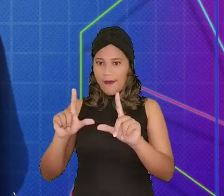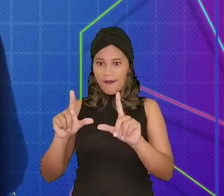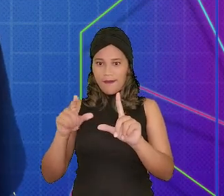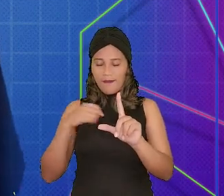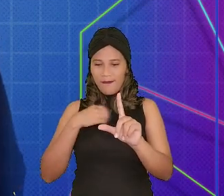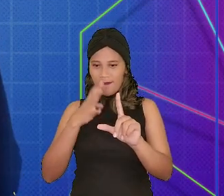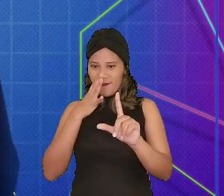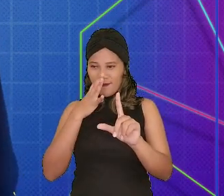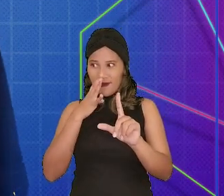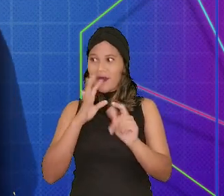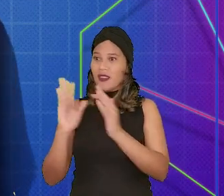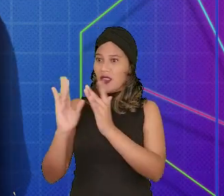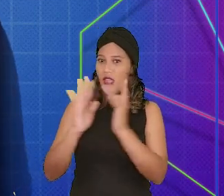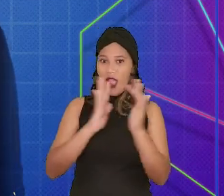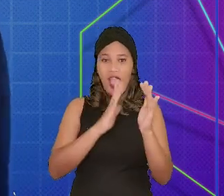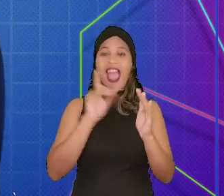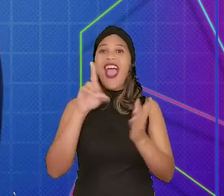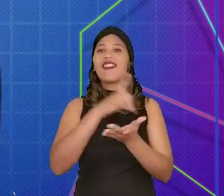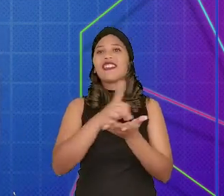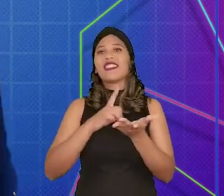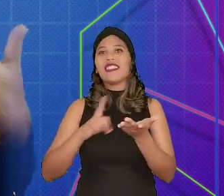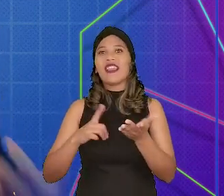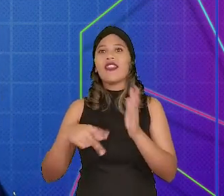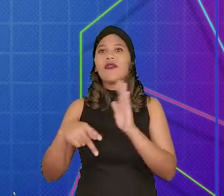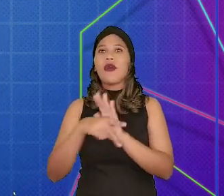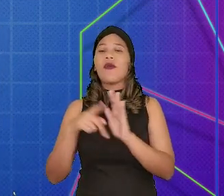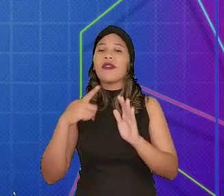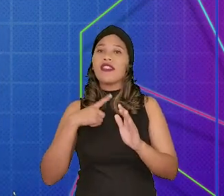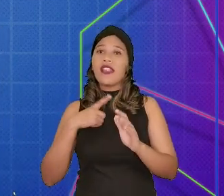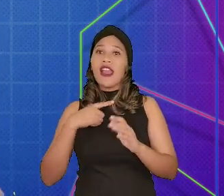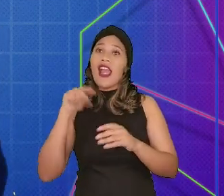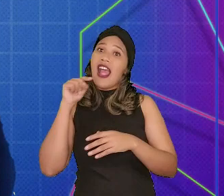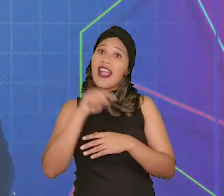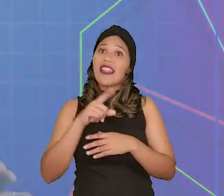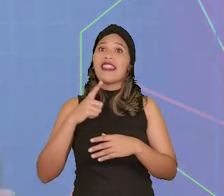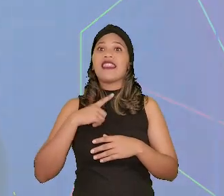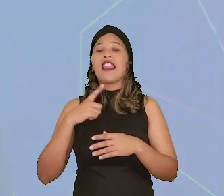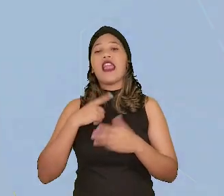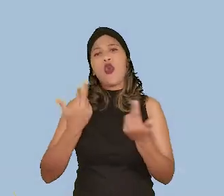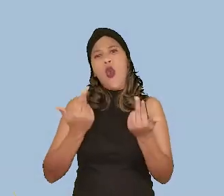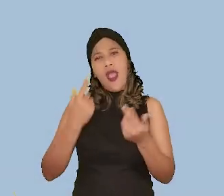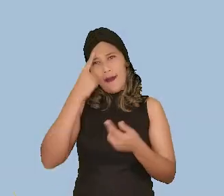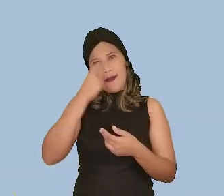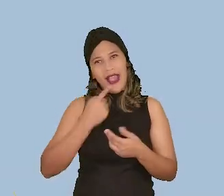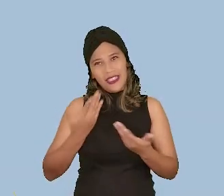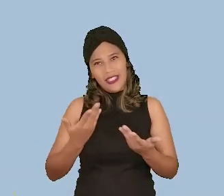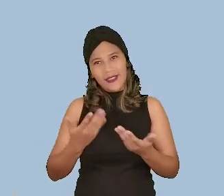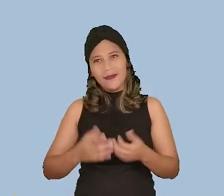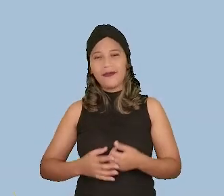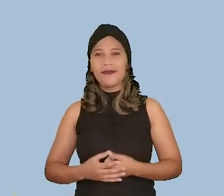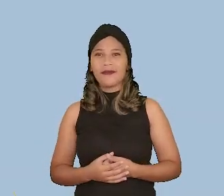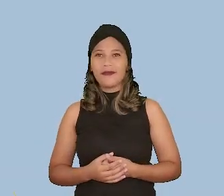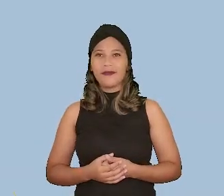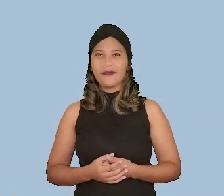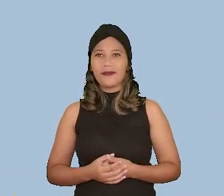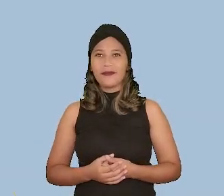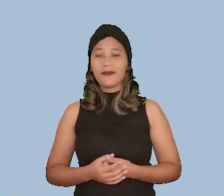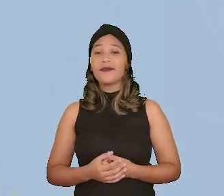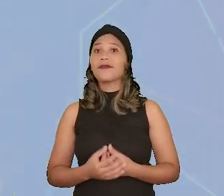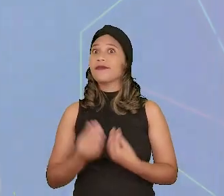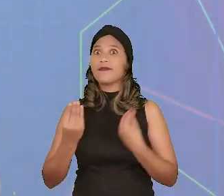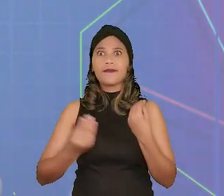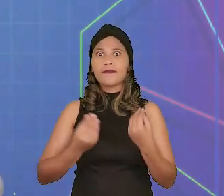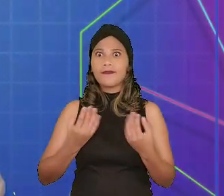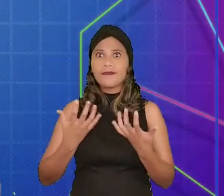tela. O resultado final é o design, que no caso do Jokenpô ficará como nessa imagem. A lógica